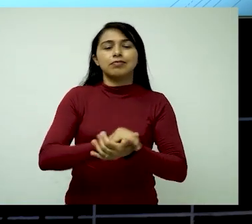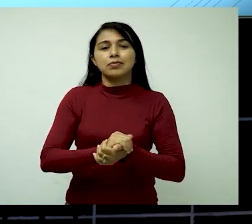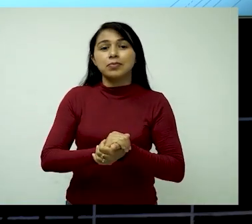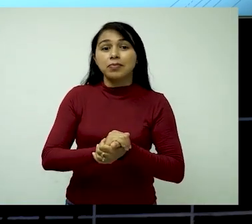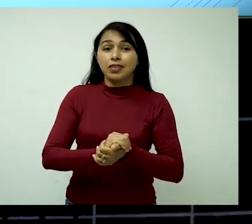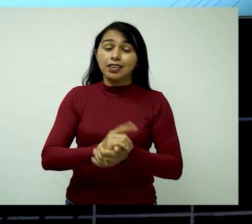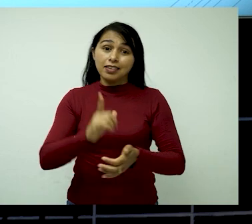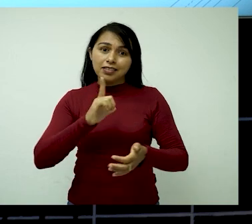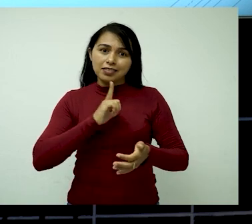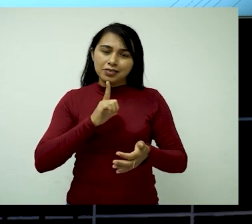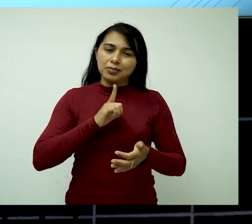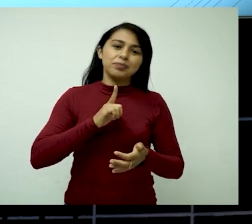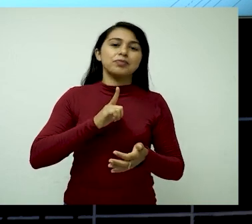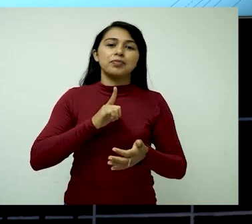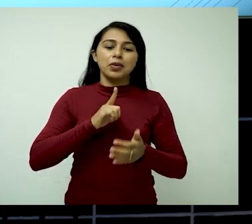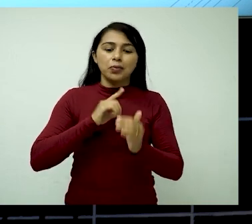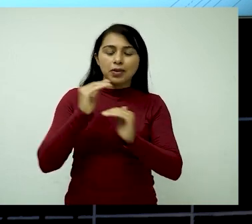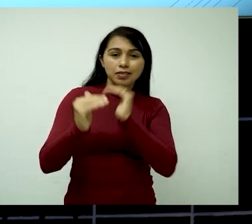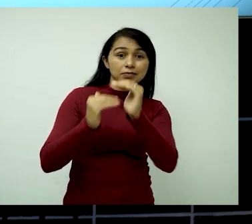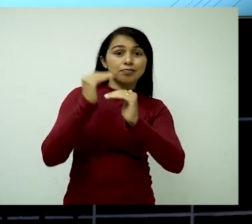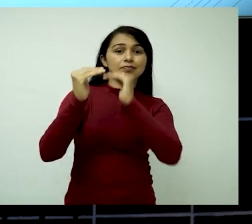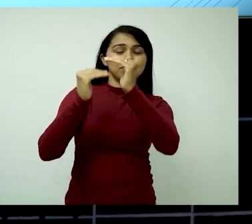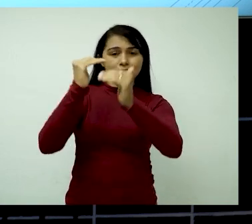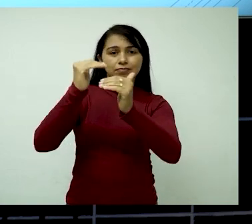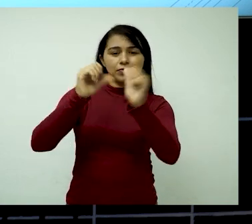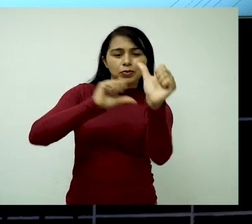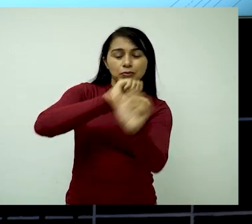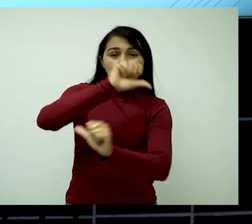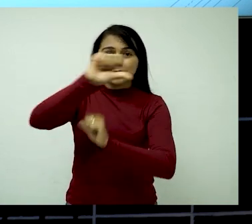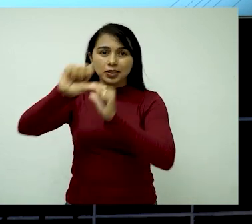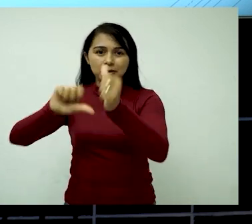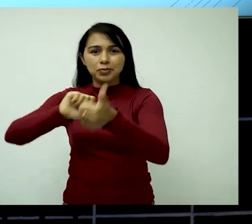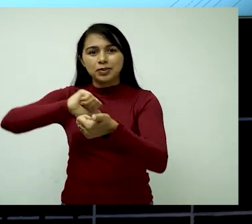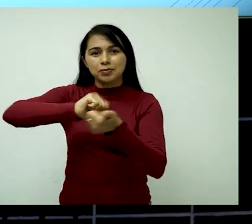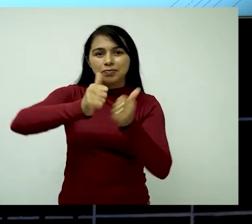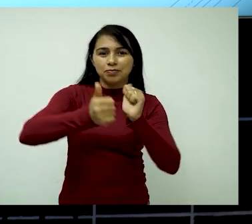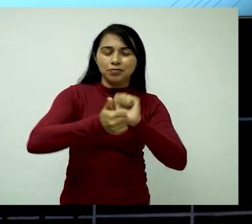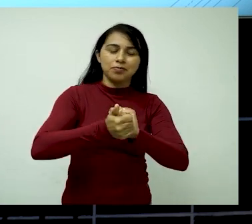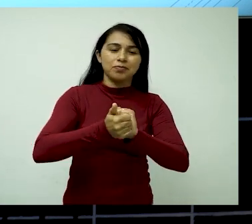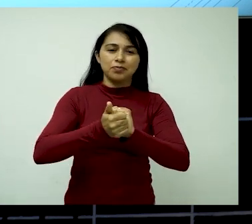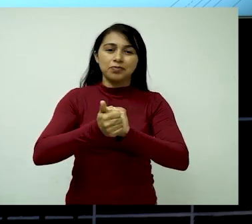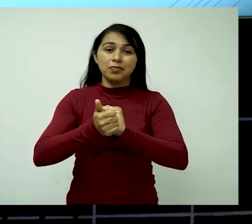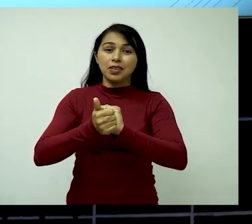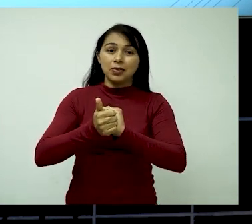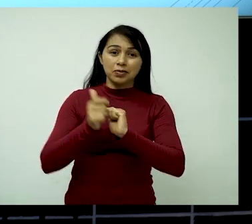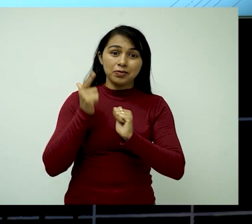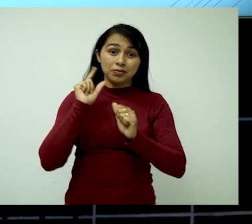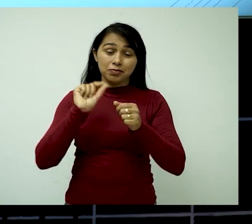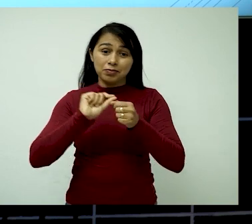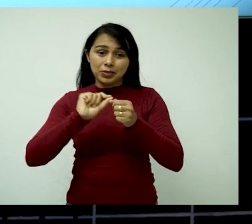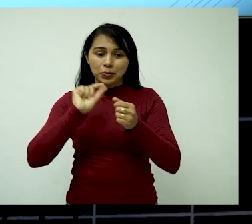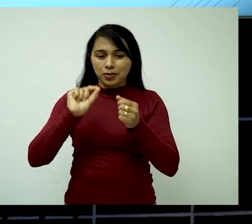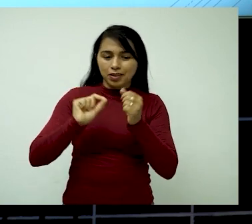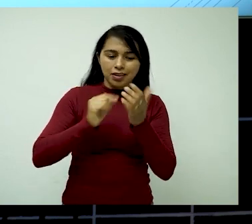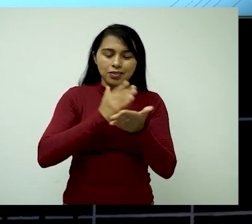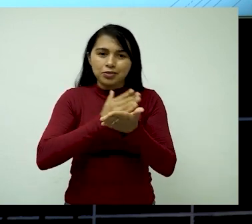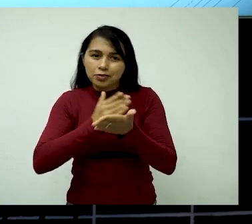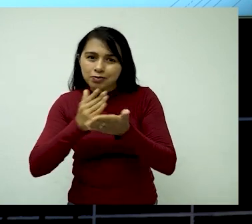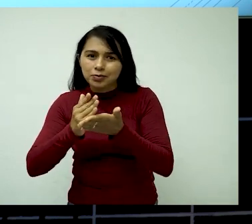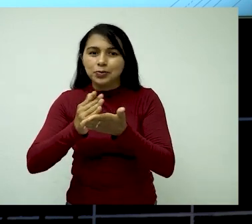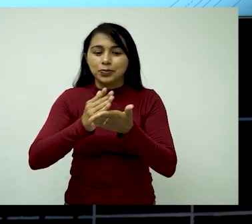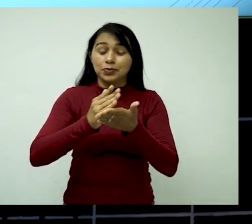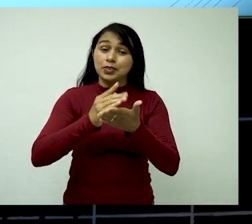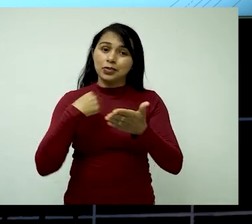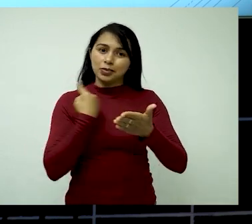nossos antepassados, nós temos uma evolução dessas corridas, nós ganhamos divisões, tá? E